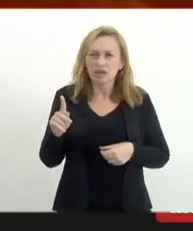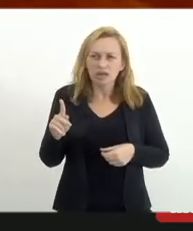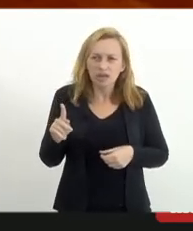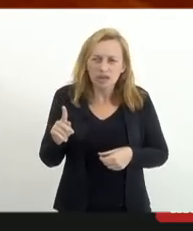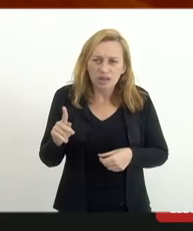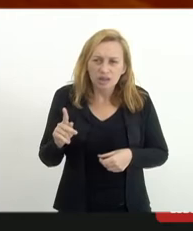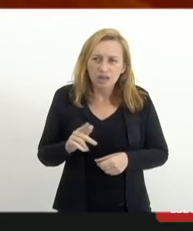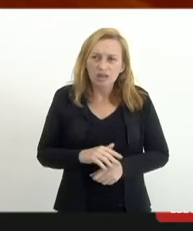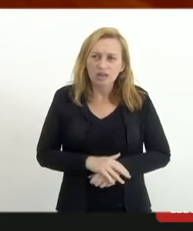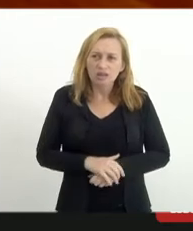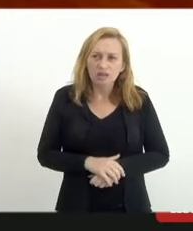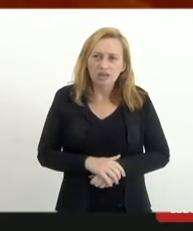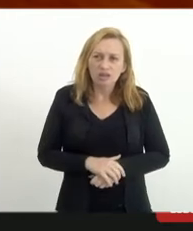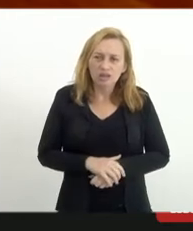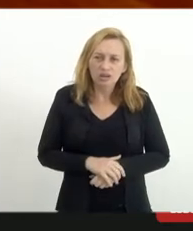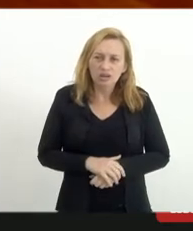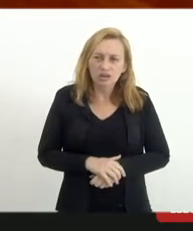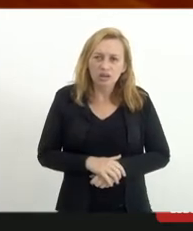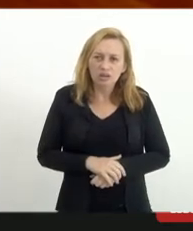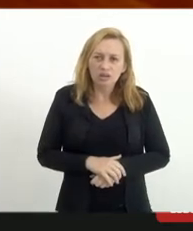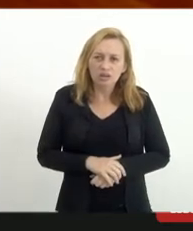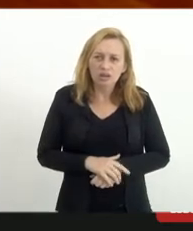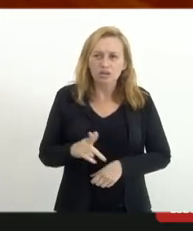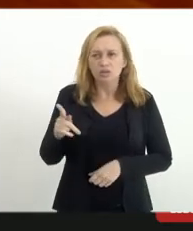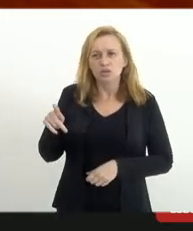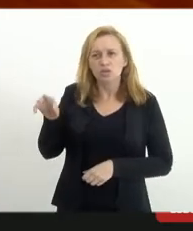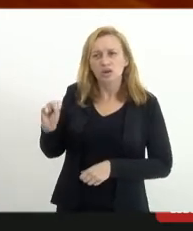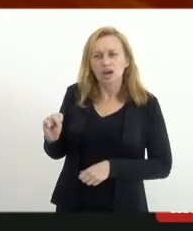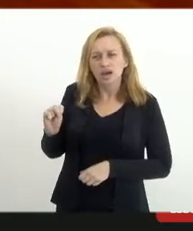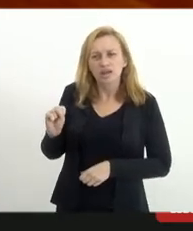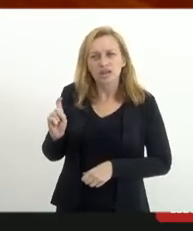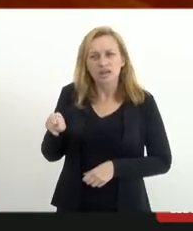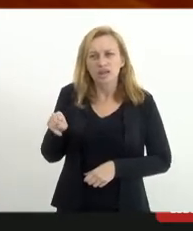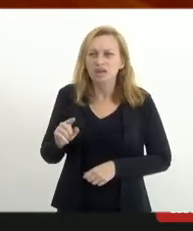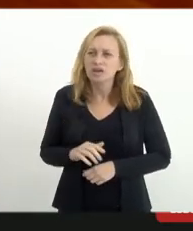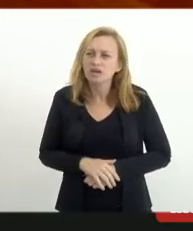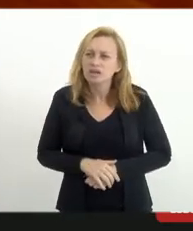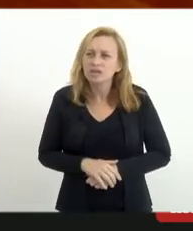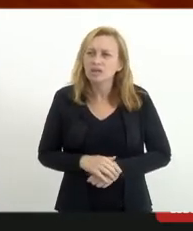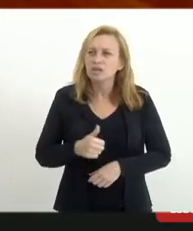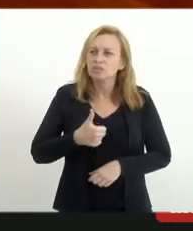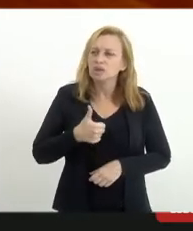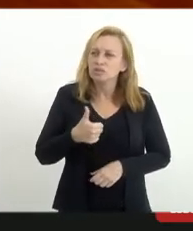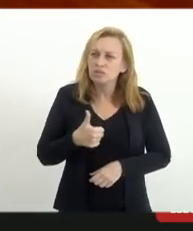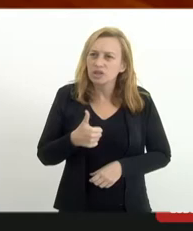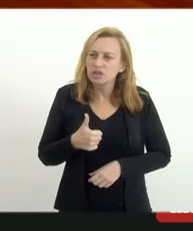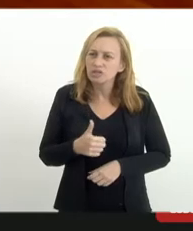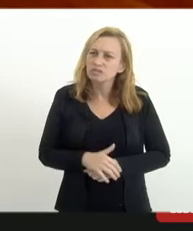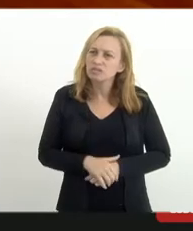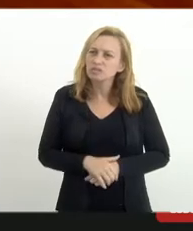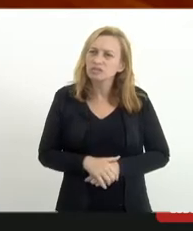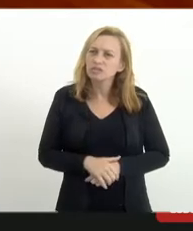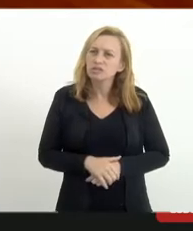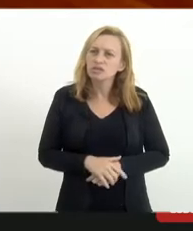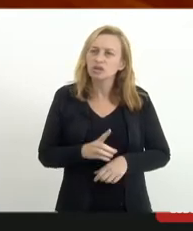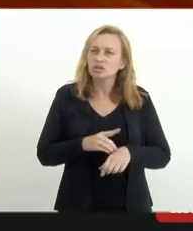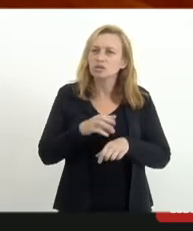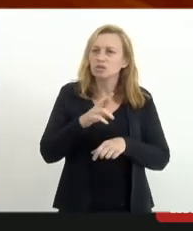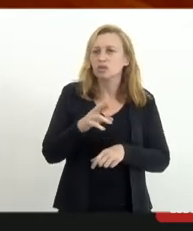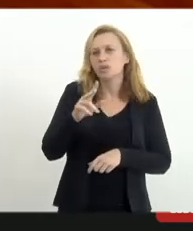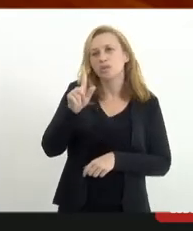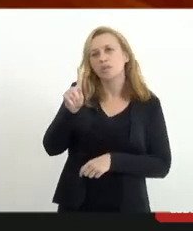caso do cálculo do gás do Marlim Sul, que a primeira coisa, como o doutor Paulo